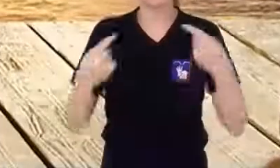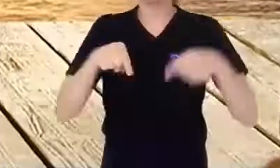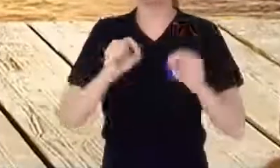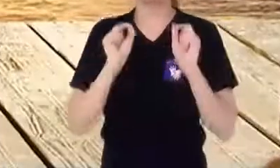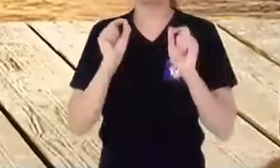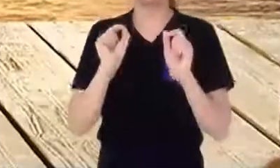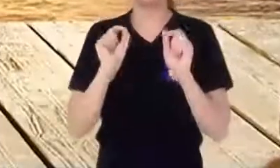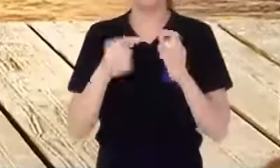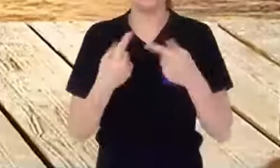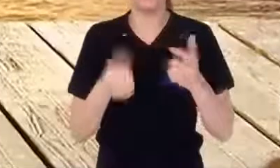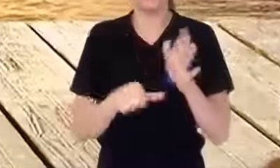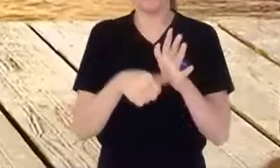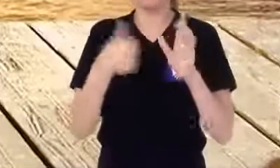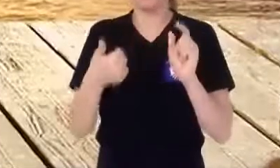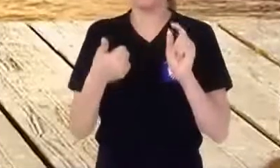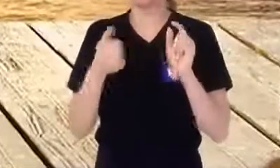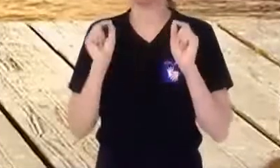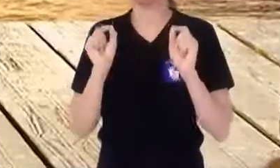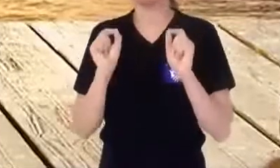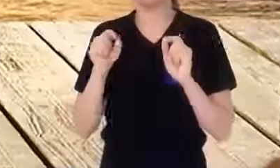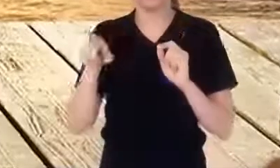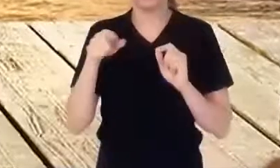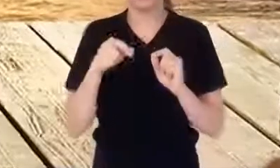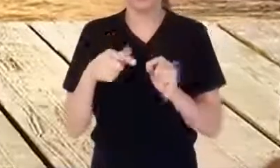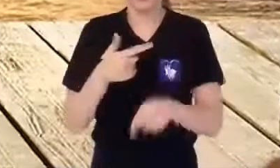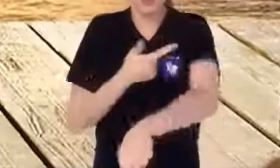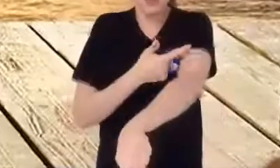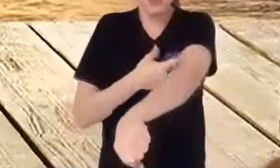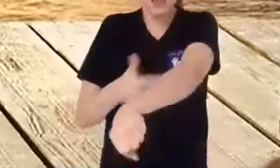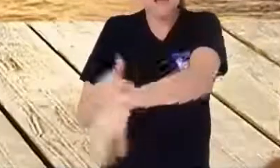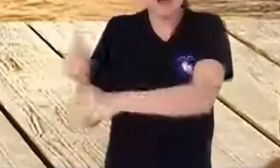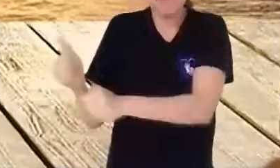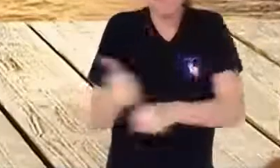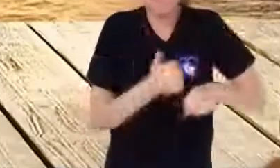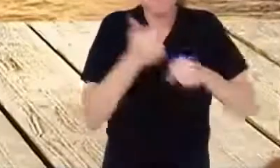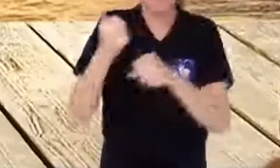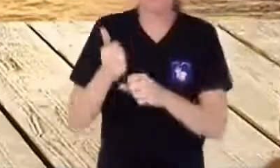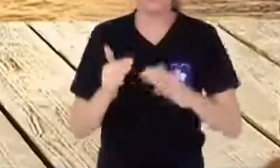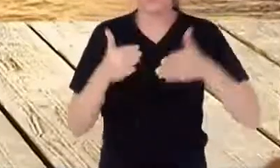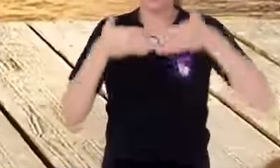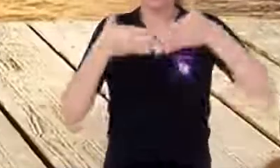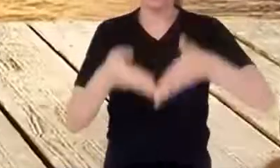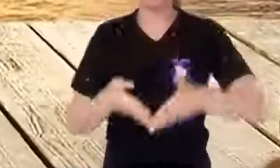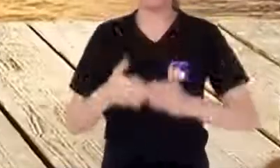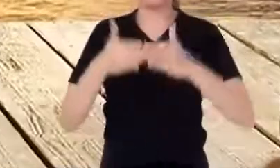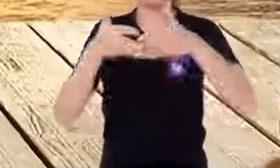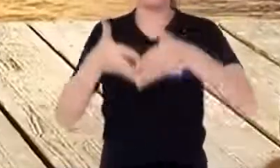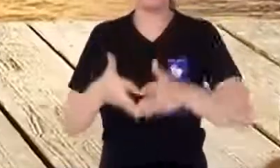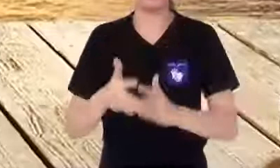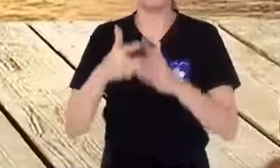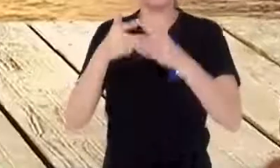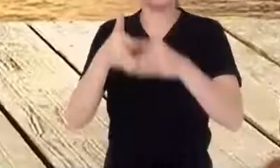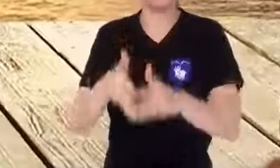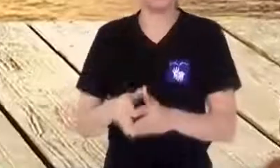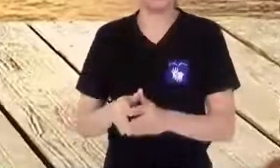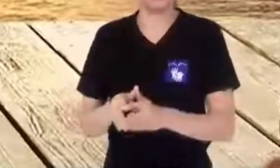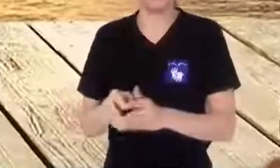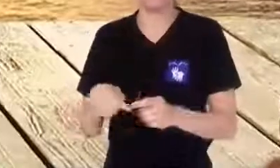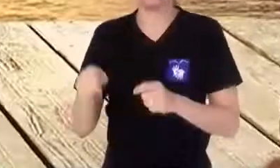seu marujo, é limpar o convés do navio. Você está pronto para isso? Estou pronto. Então pegue seu